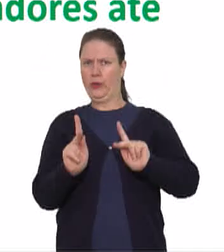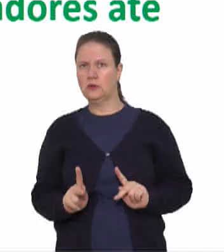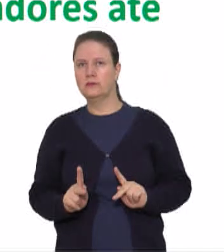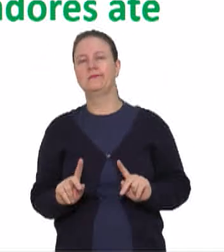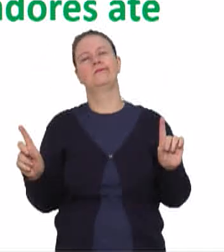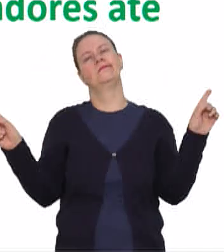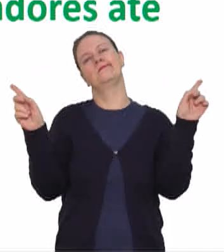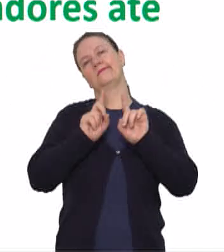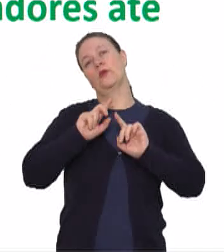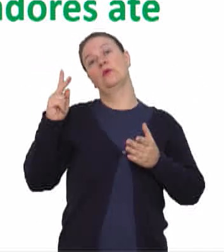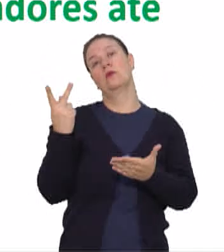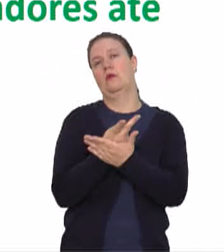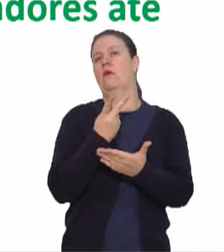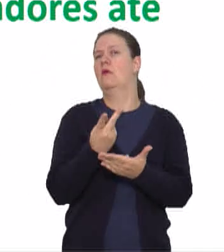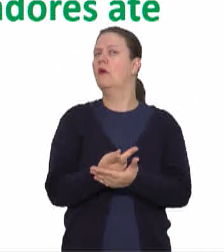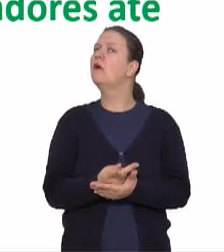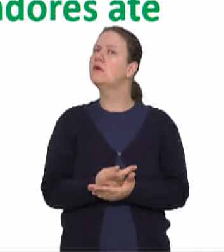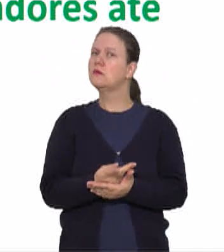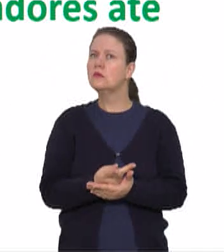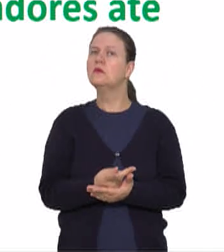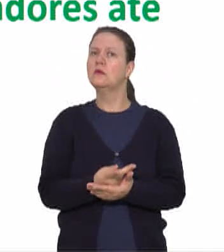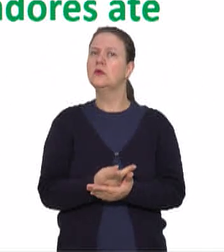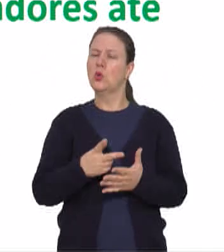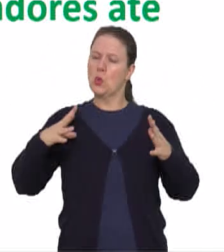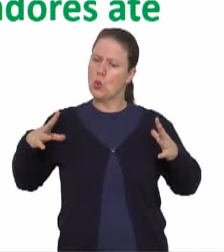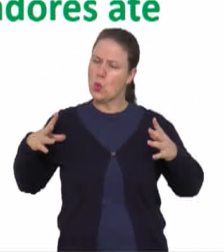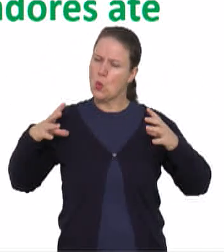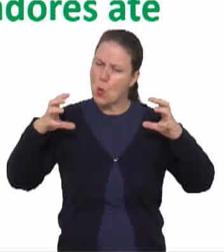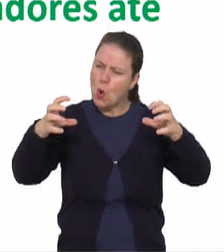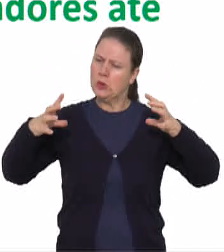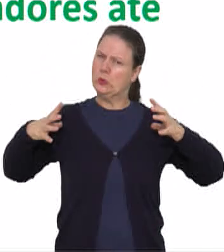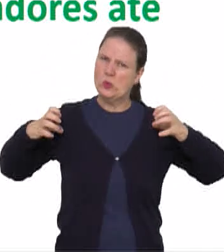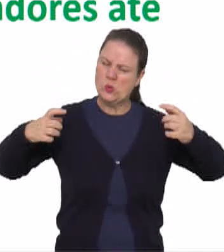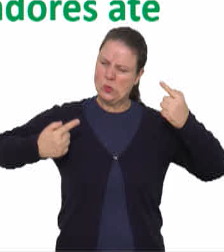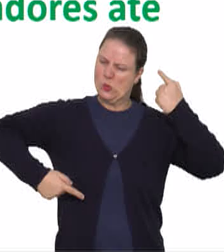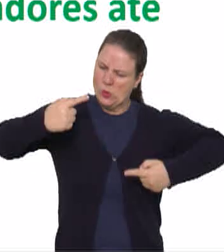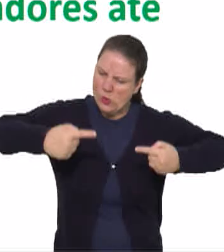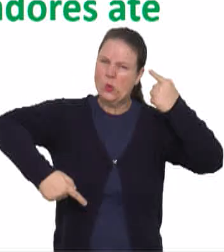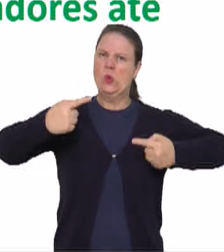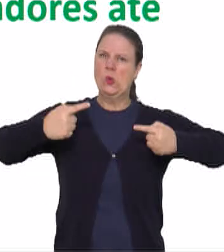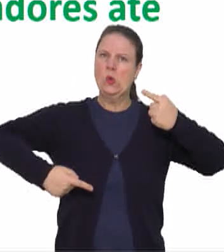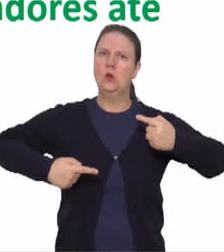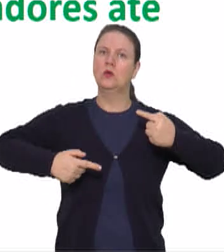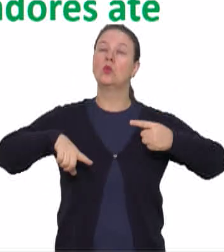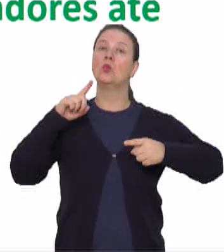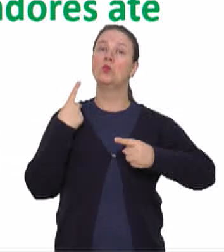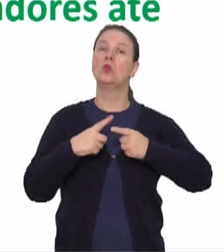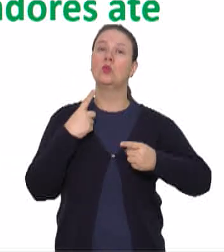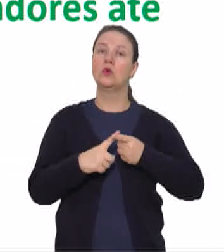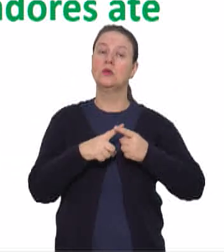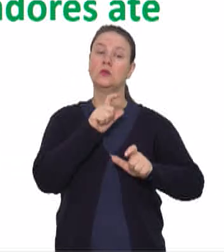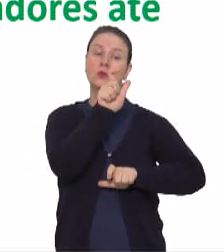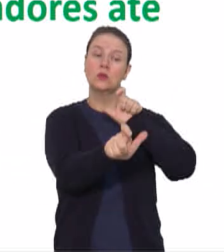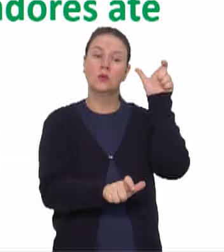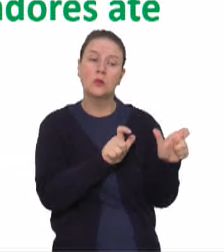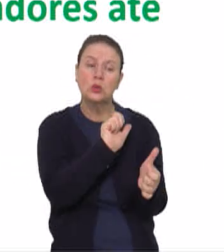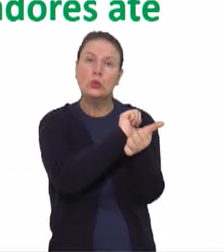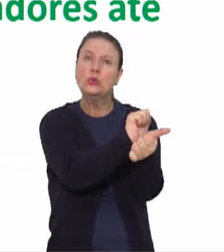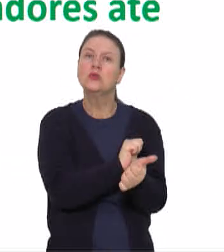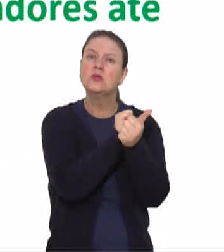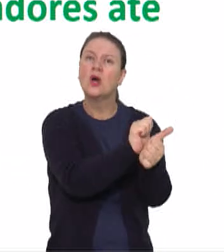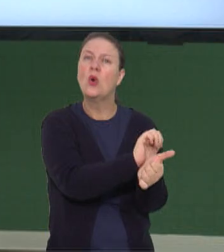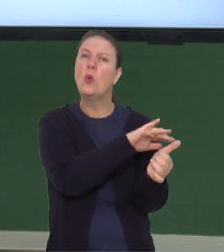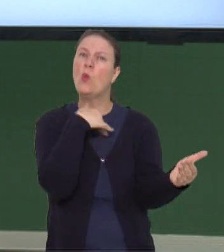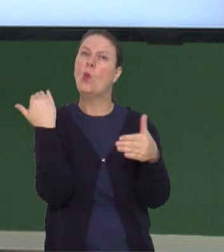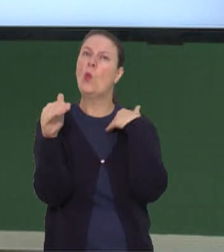O Haiti entrou em vários conflitos com os colonizadores até ter sua independência reconhecida. Muitos escravizados morreram ao longo